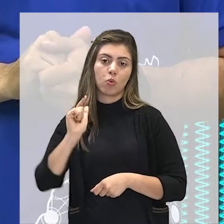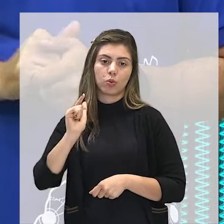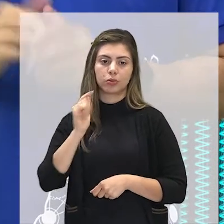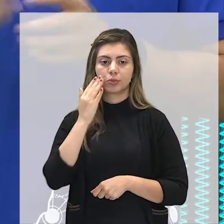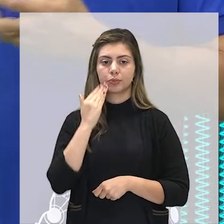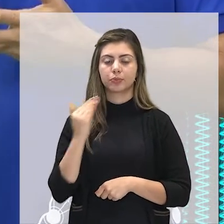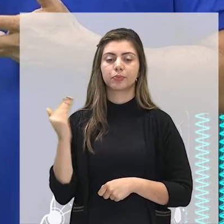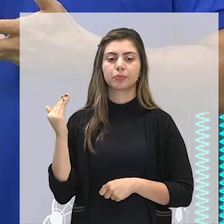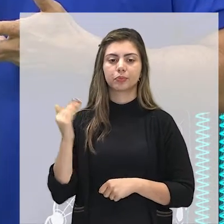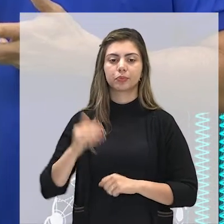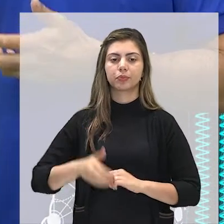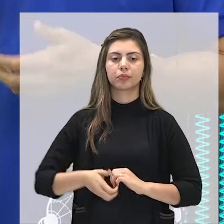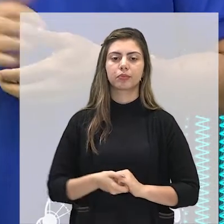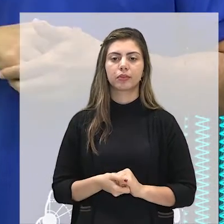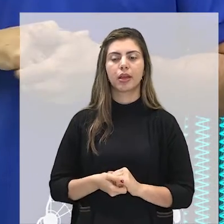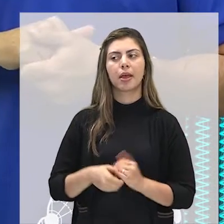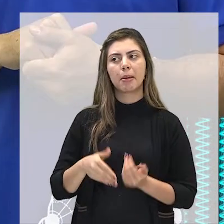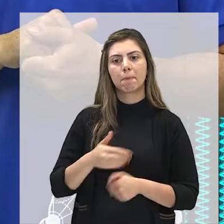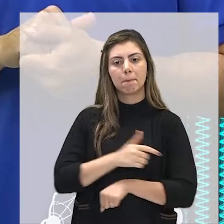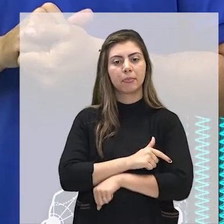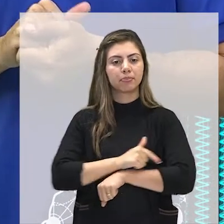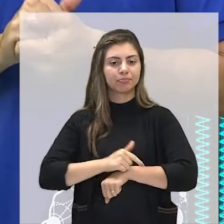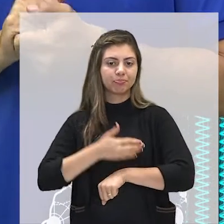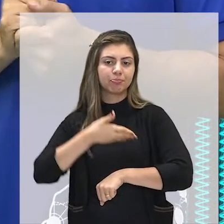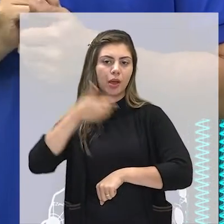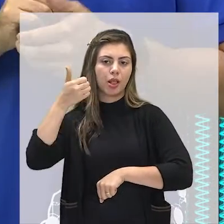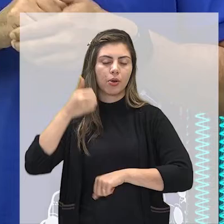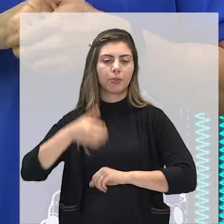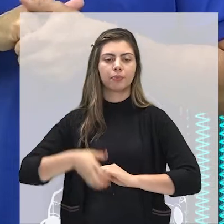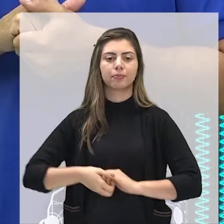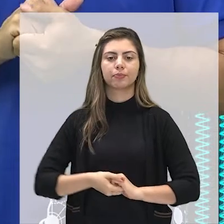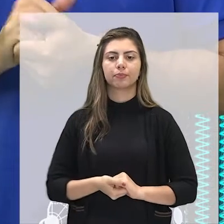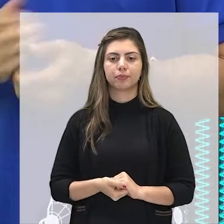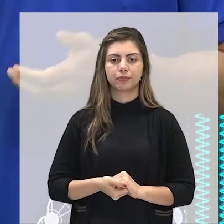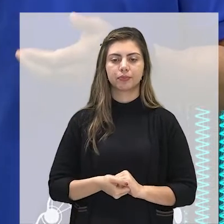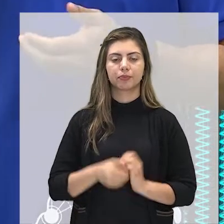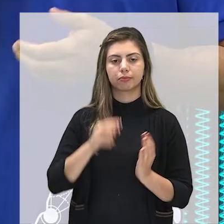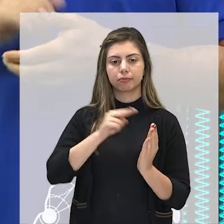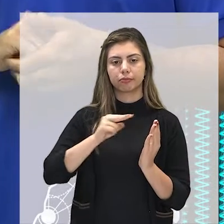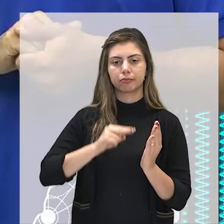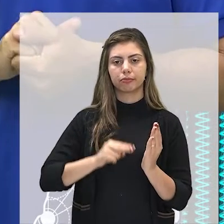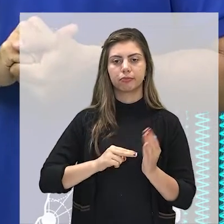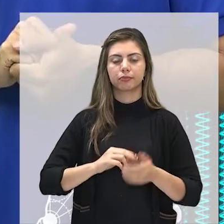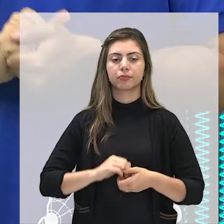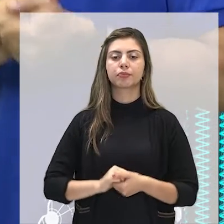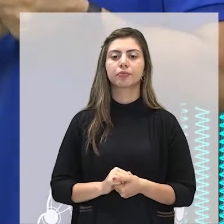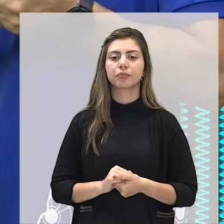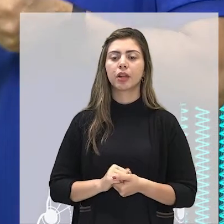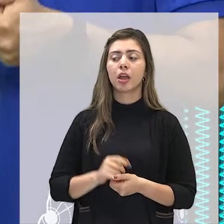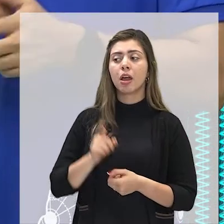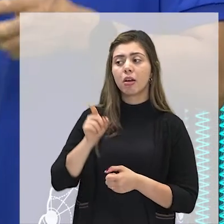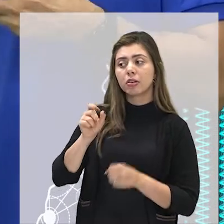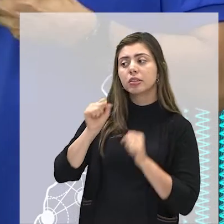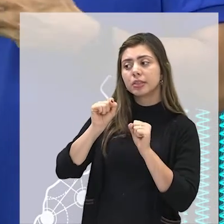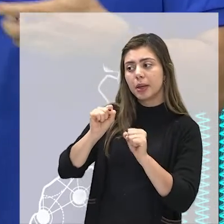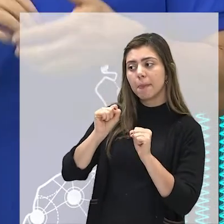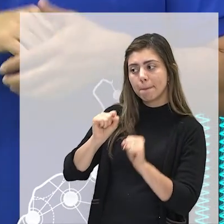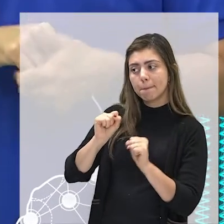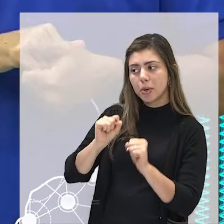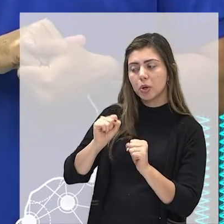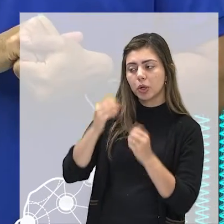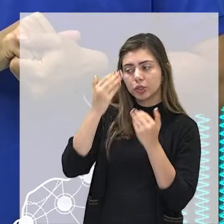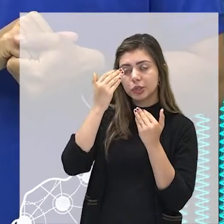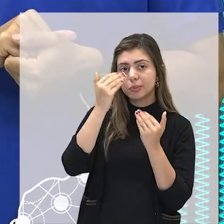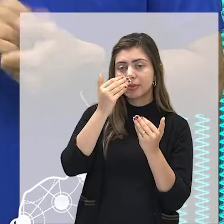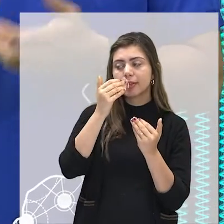exemplo. Já uma forma mais educada. Could you say thanks to your mom for me? Você poderia agradecer ou dizer obrigado